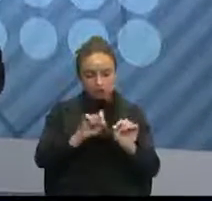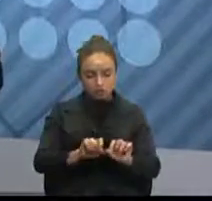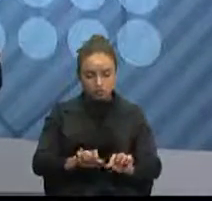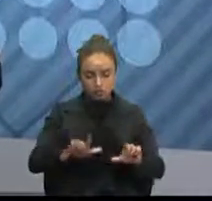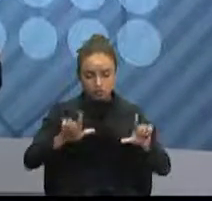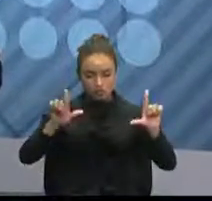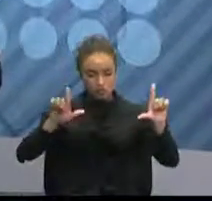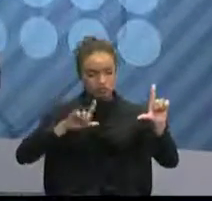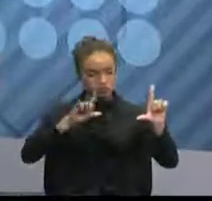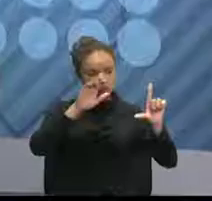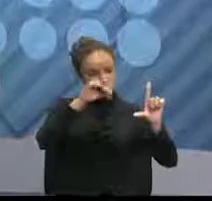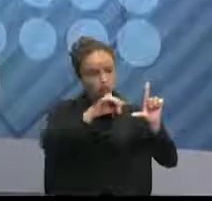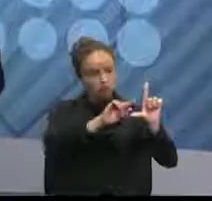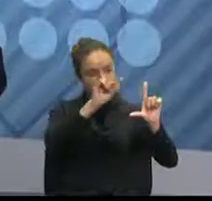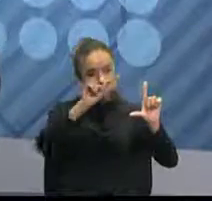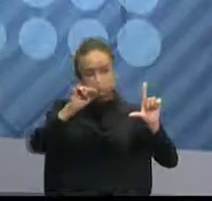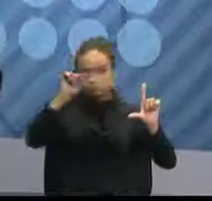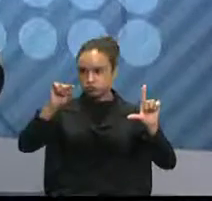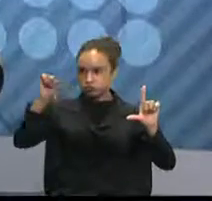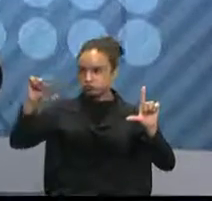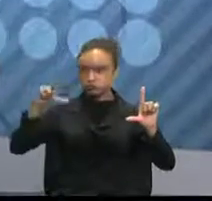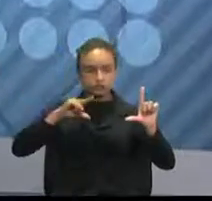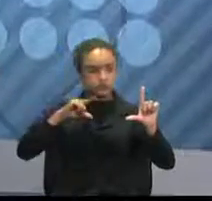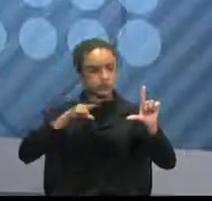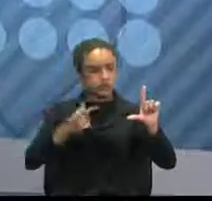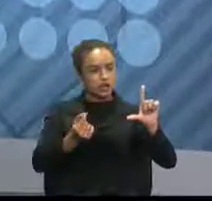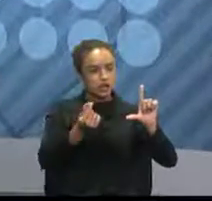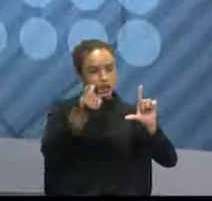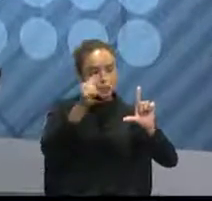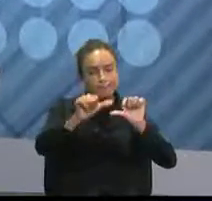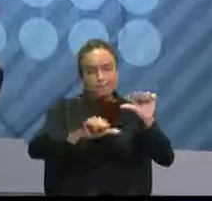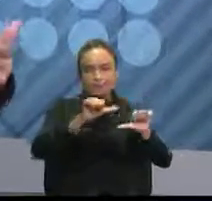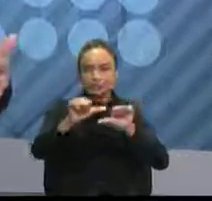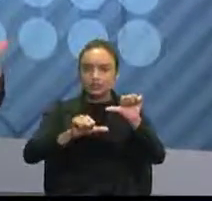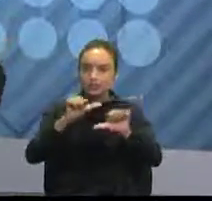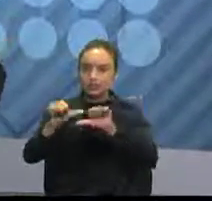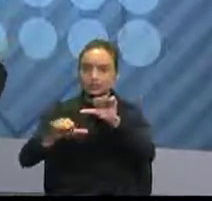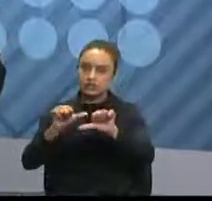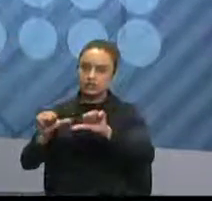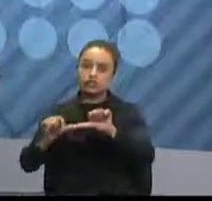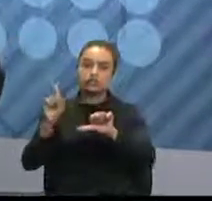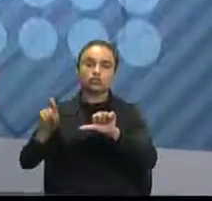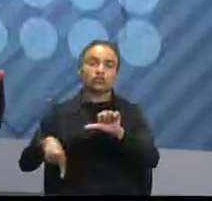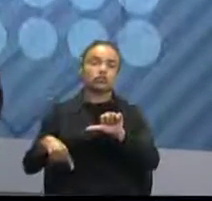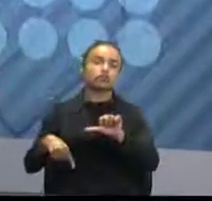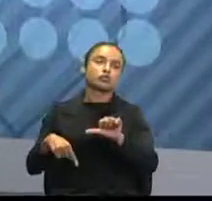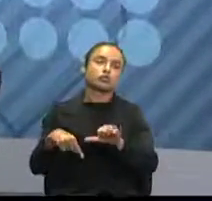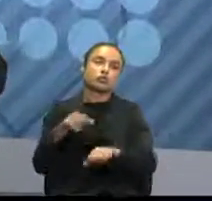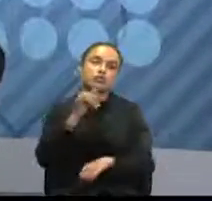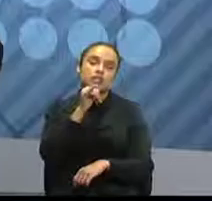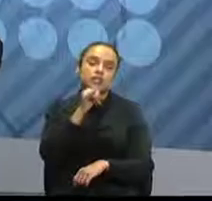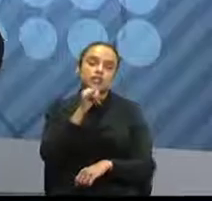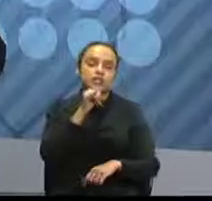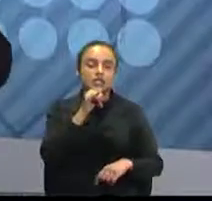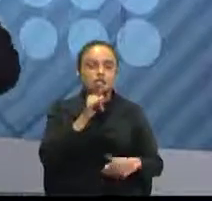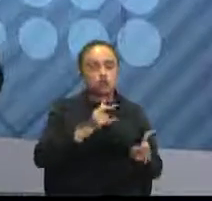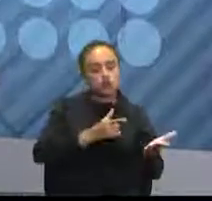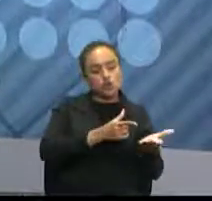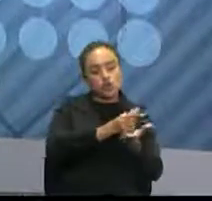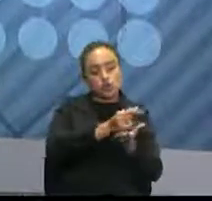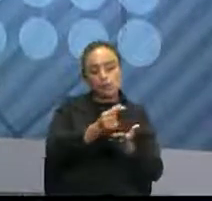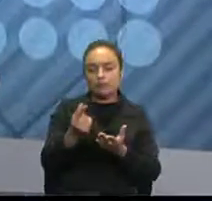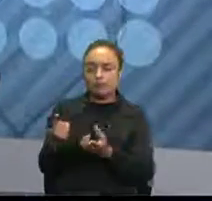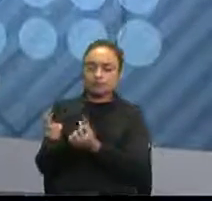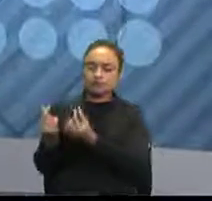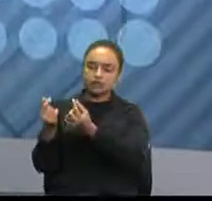você vai ver uma variação enorme de preços ao mesmo tempo e você lançou uma ordem de compra de uma ação por exemplo aquele preço que está aparecendo